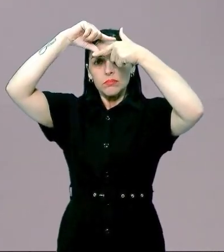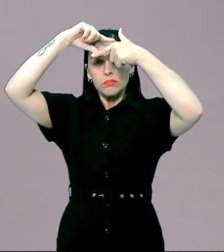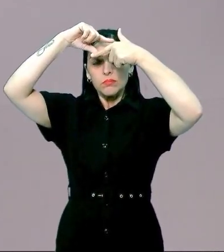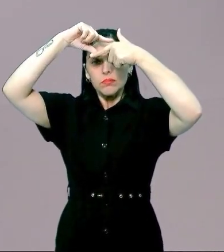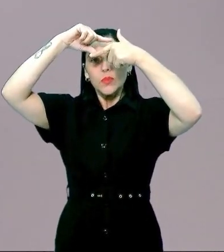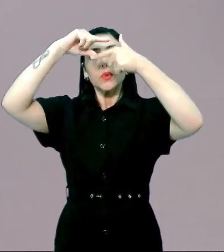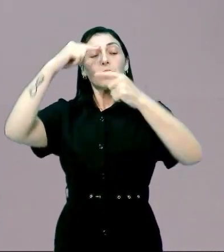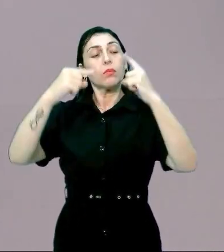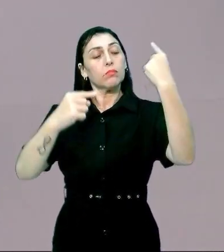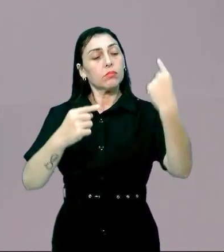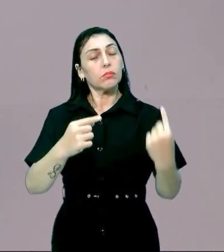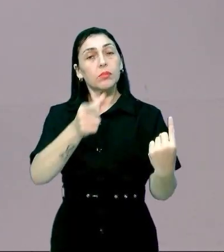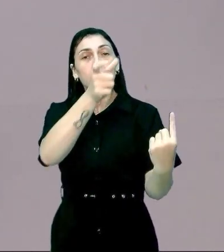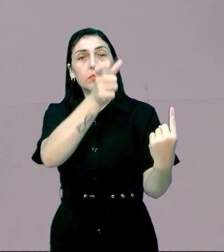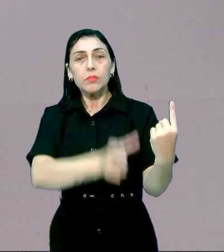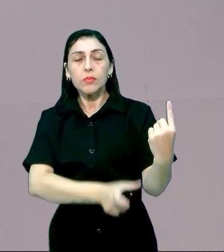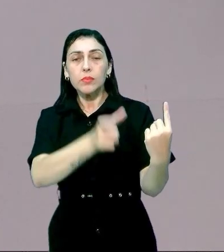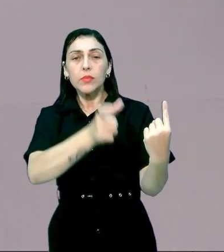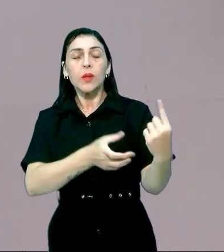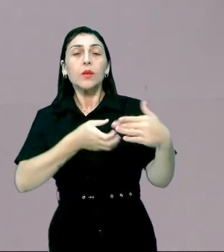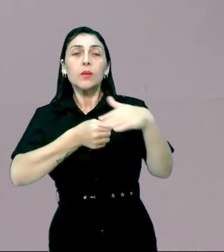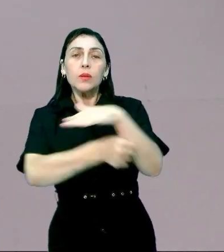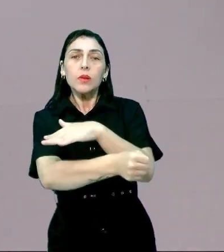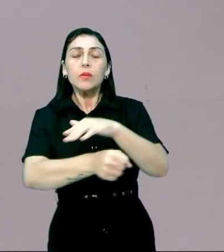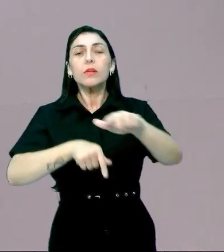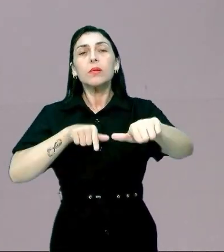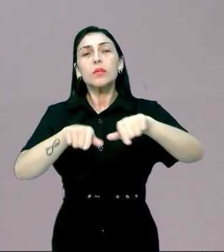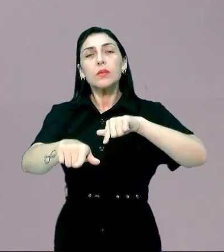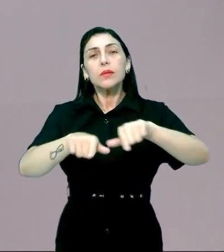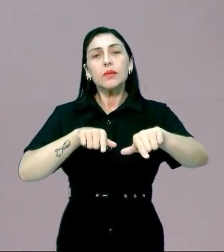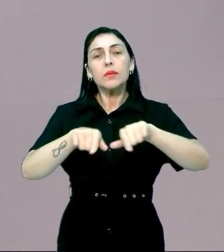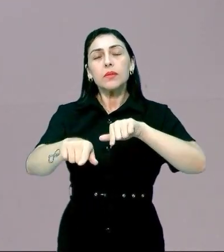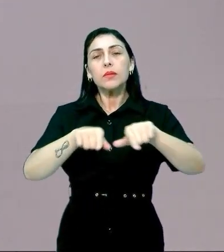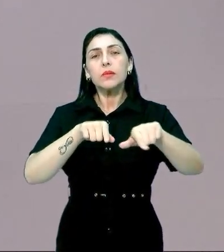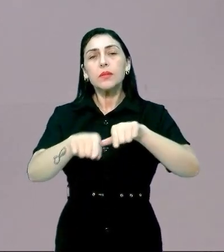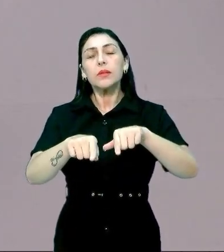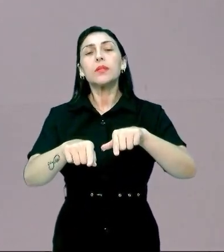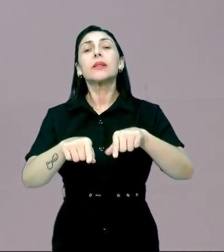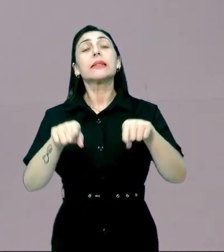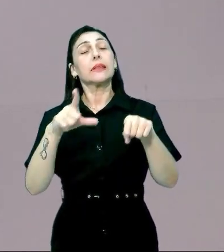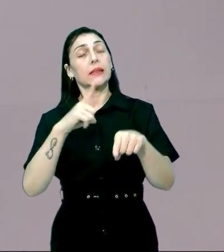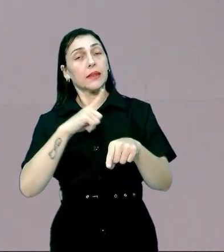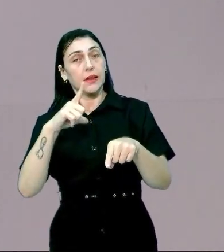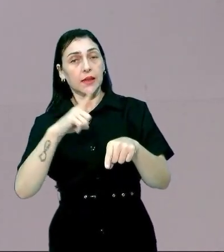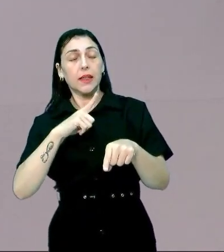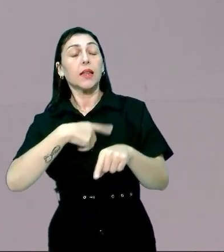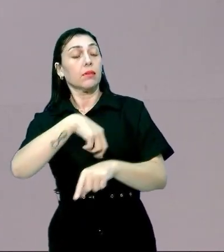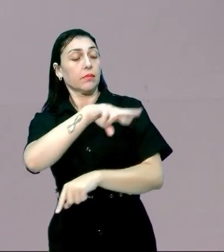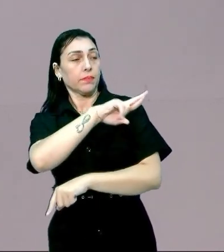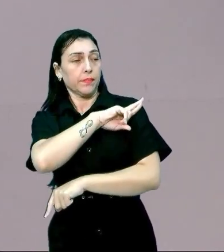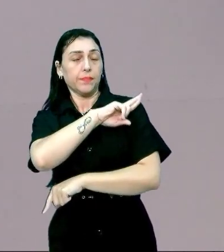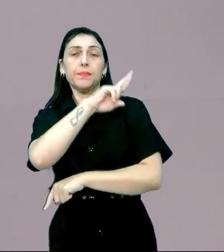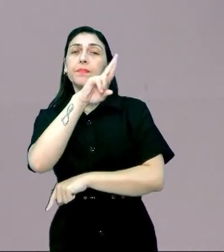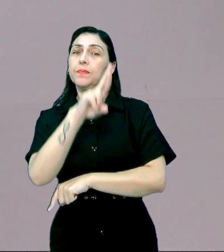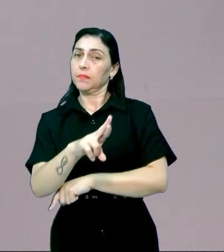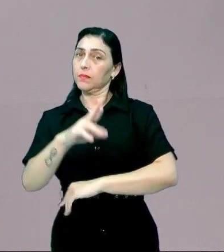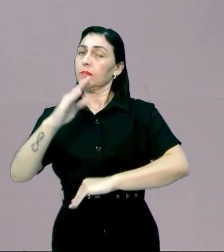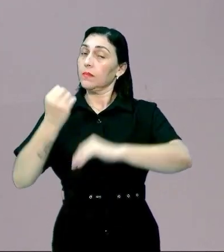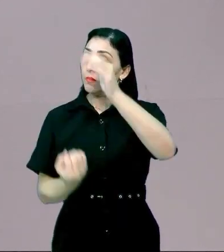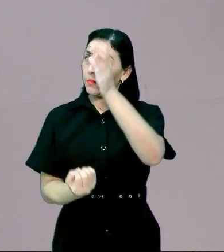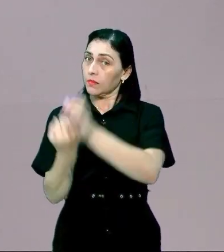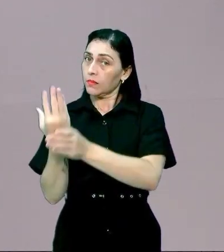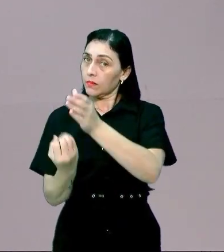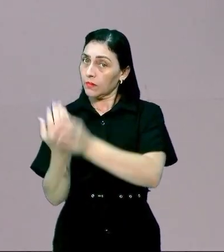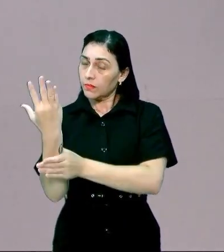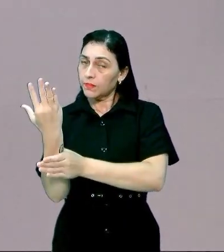do indivíduo que ele está inserido no mercado de trabalho, que ele tem as suas responsabilidades